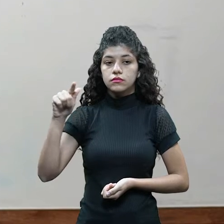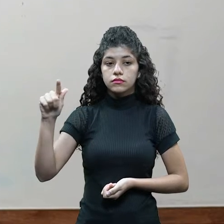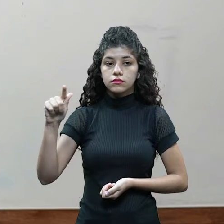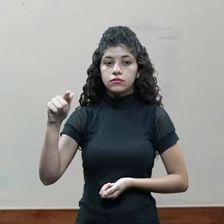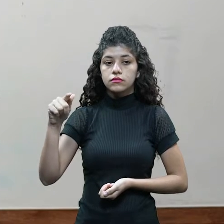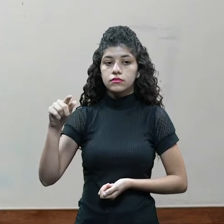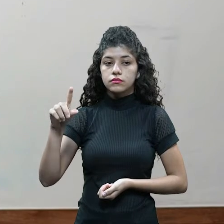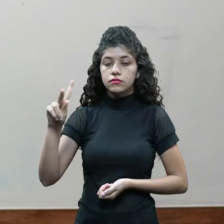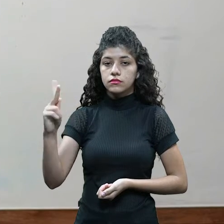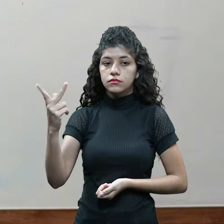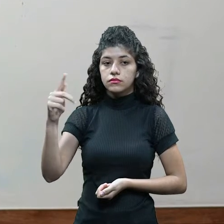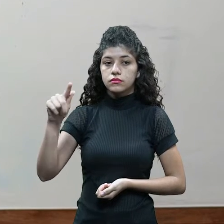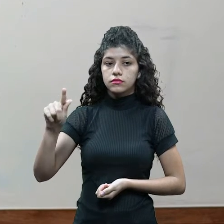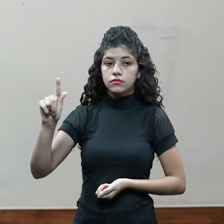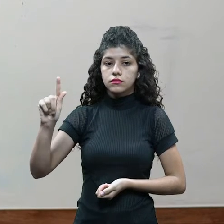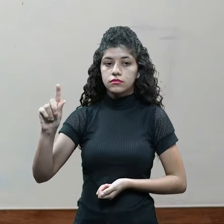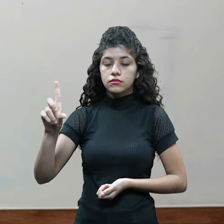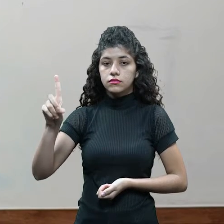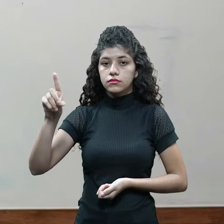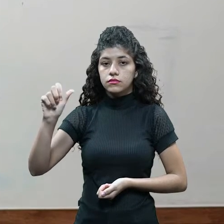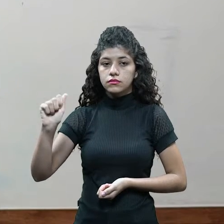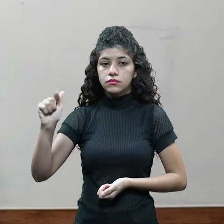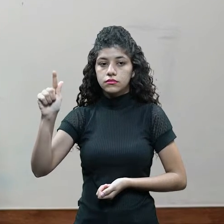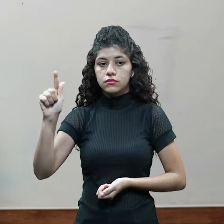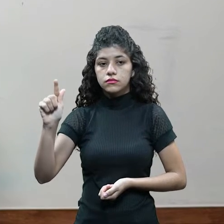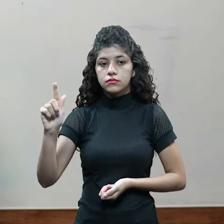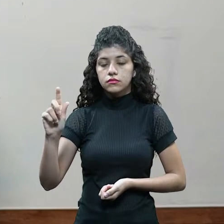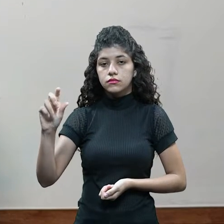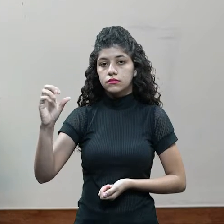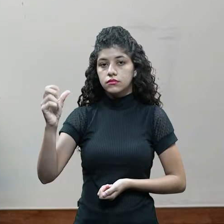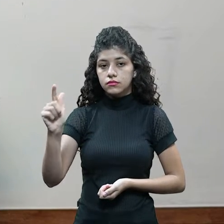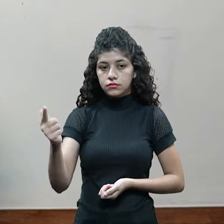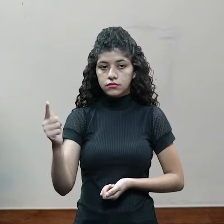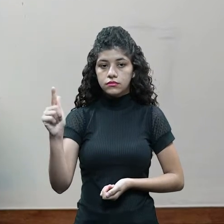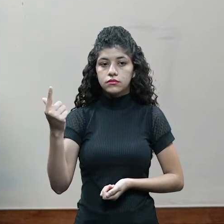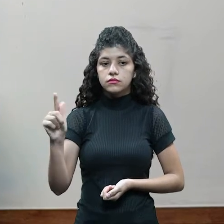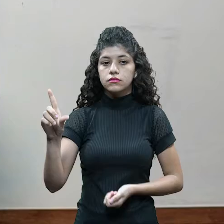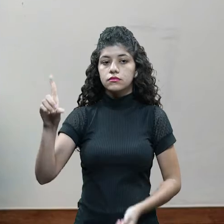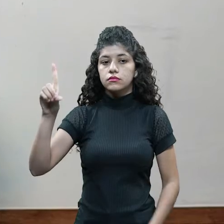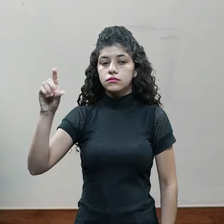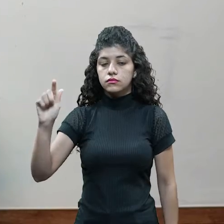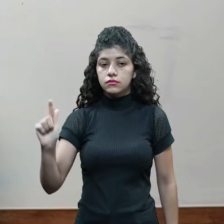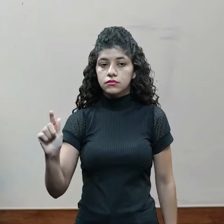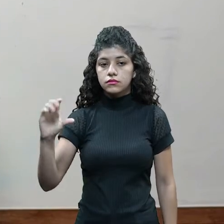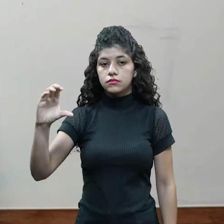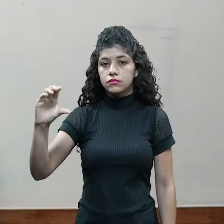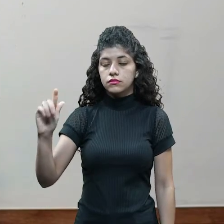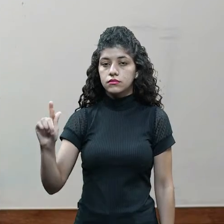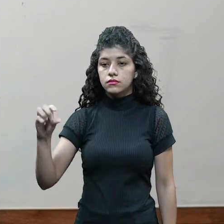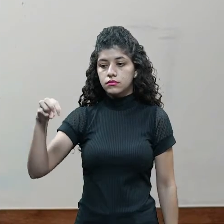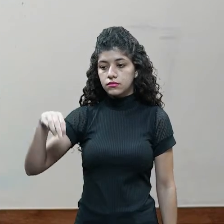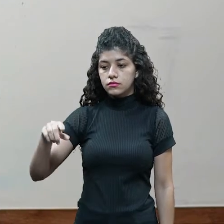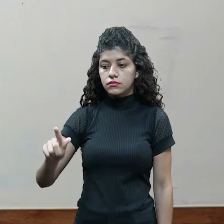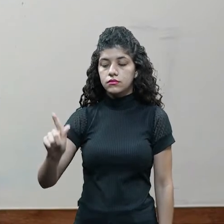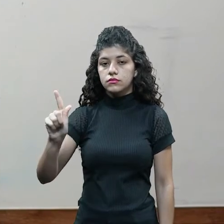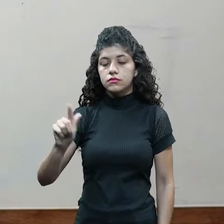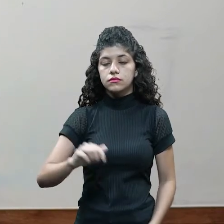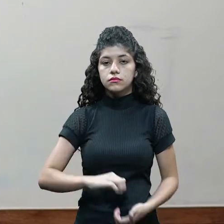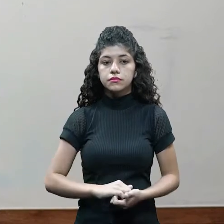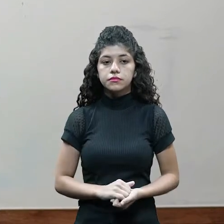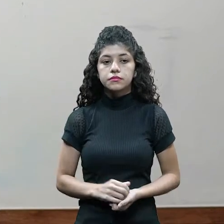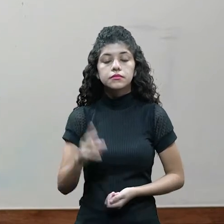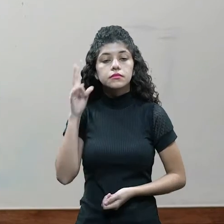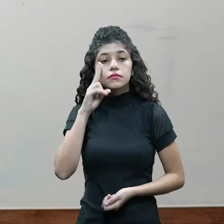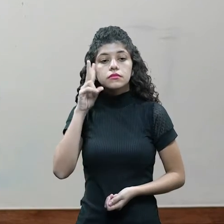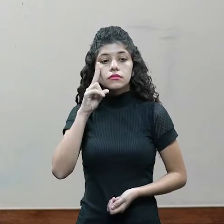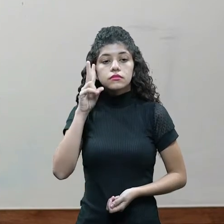Quilômetro, hectômetro, decâmetro, grama, decigrama, centigrama e miligrama.